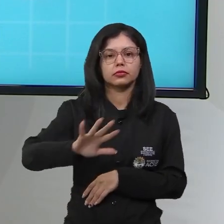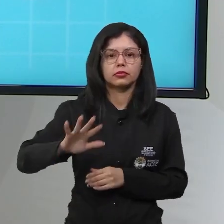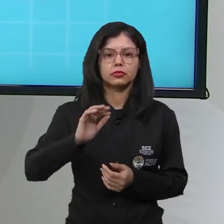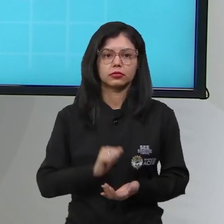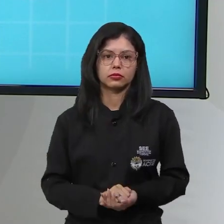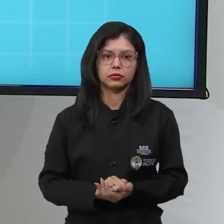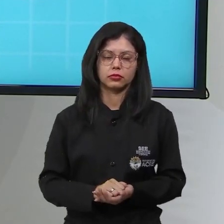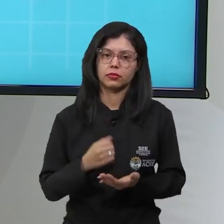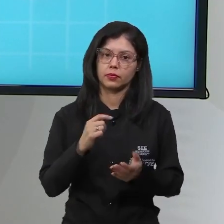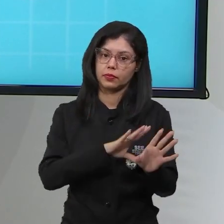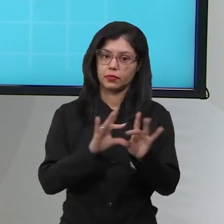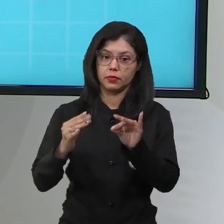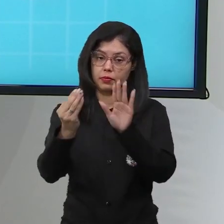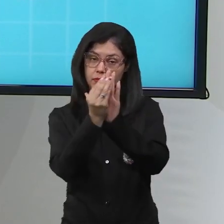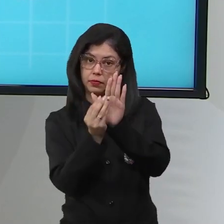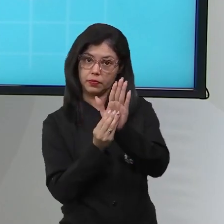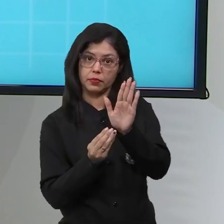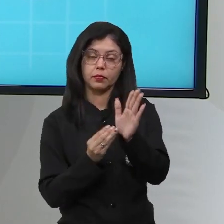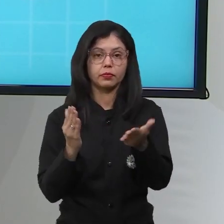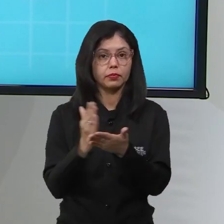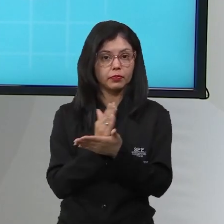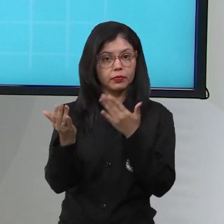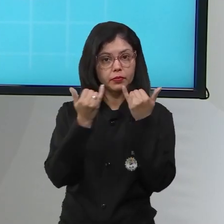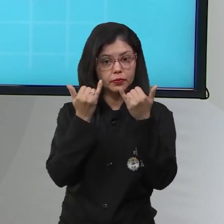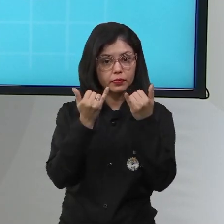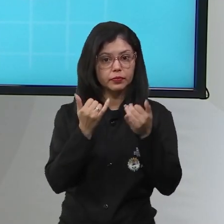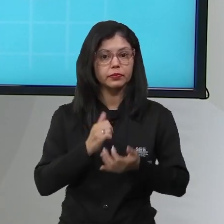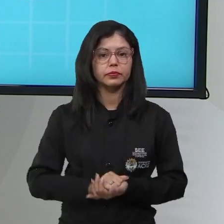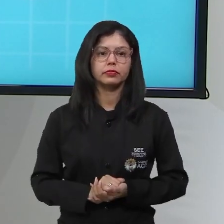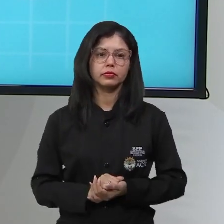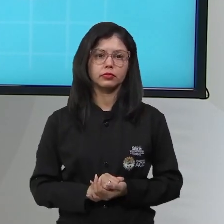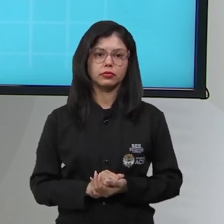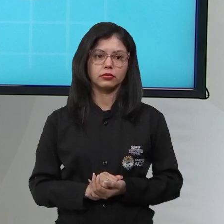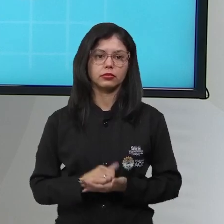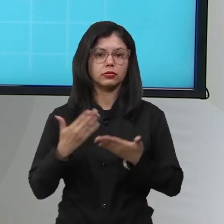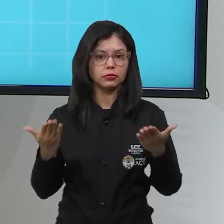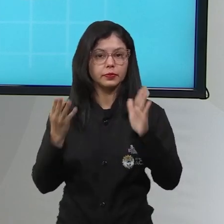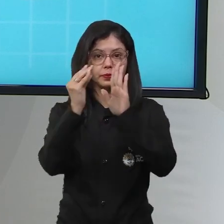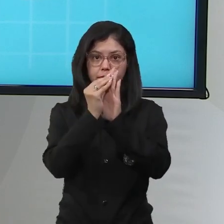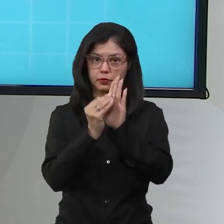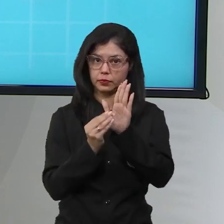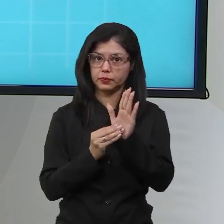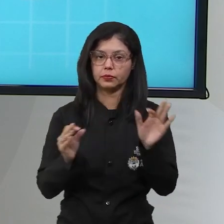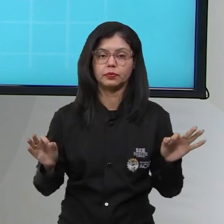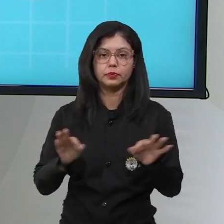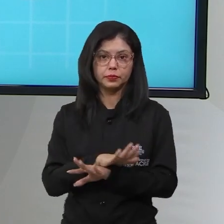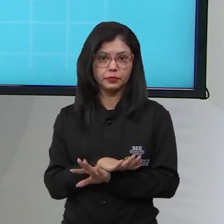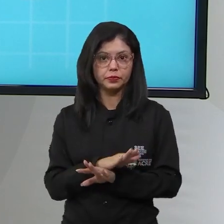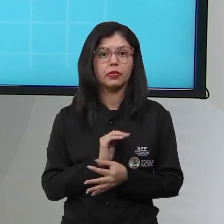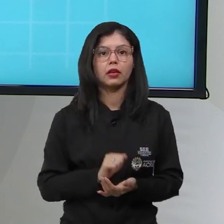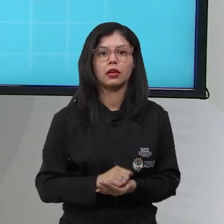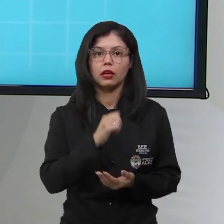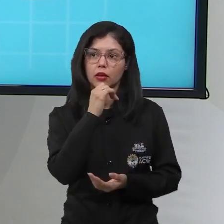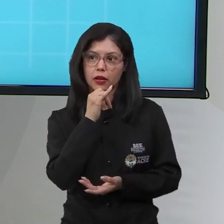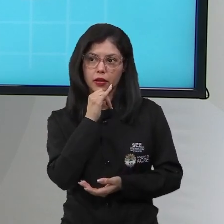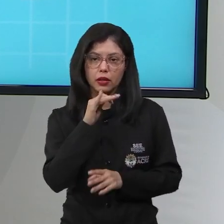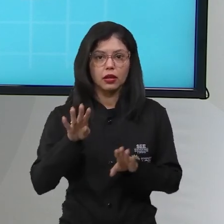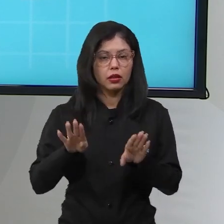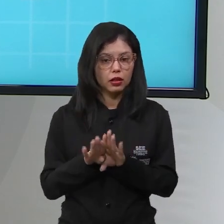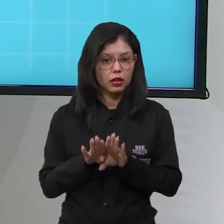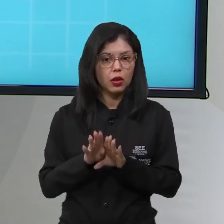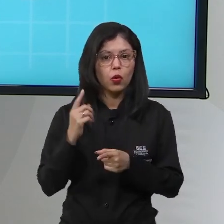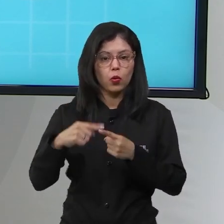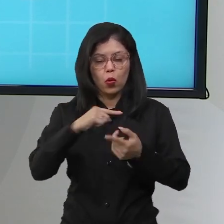fazer o levantamento de algumas informações. E esses dados, eles acabam sendo interessantes